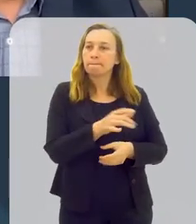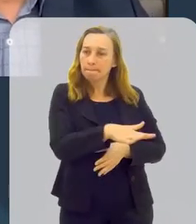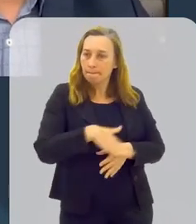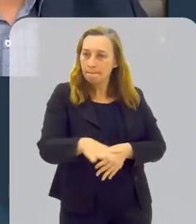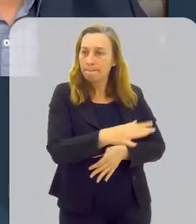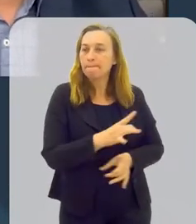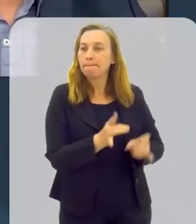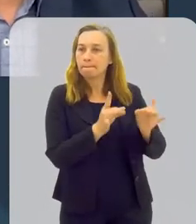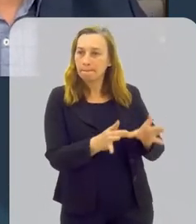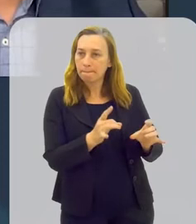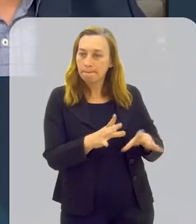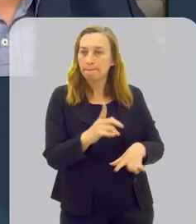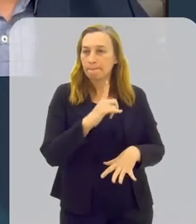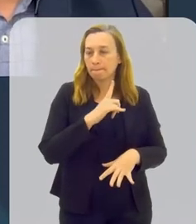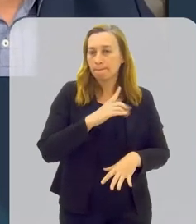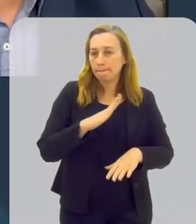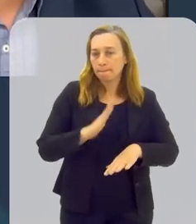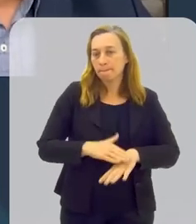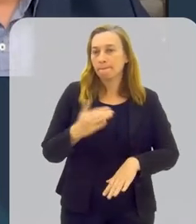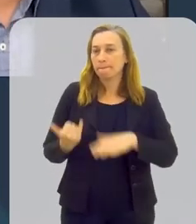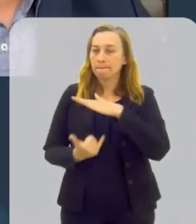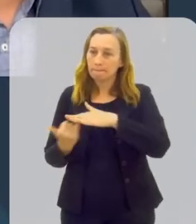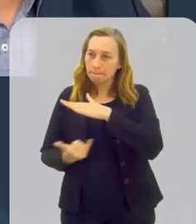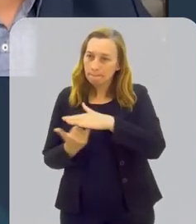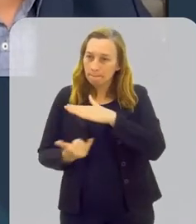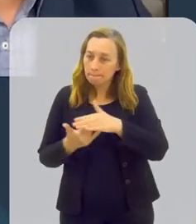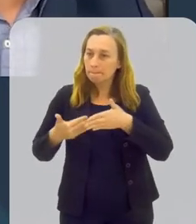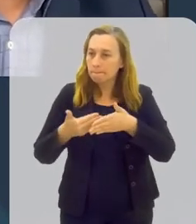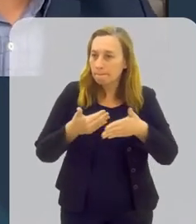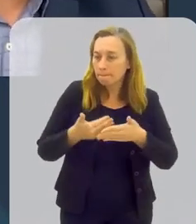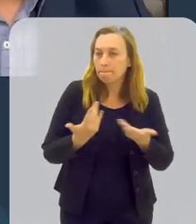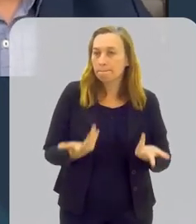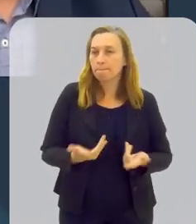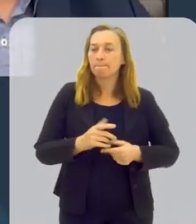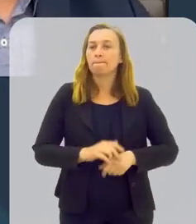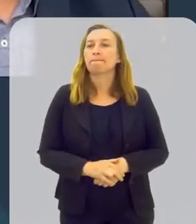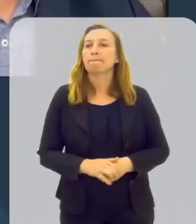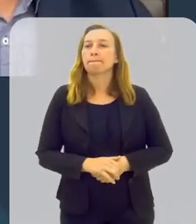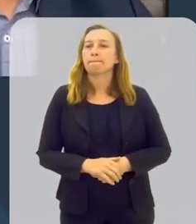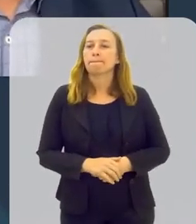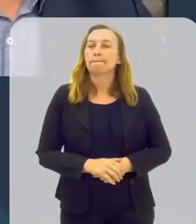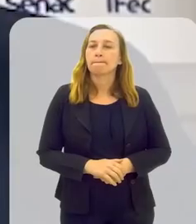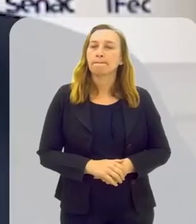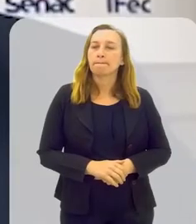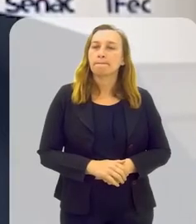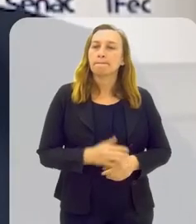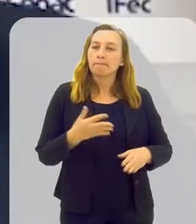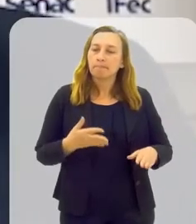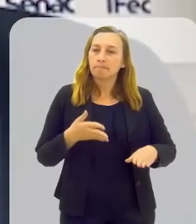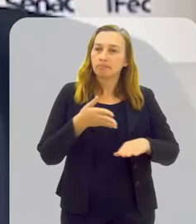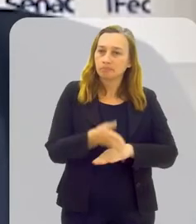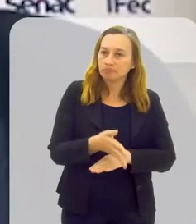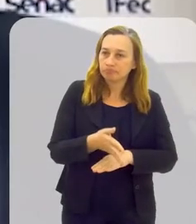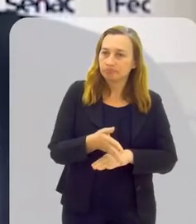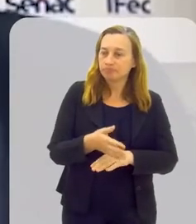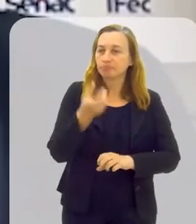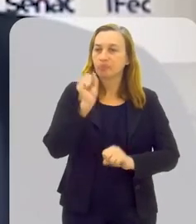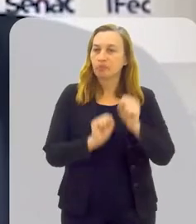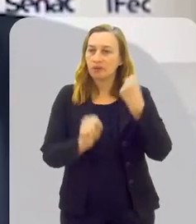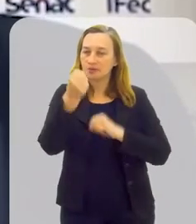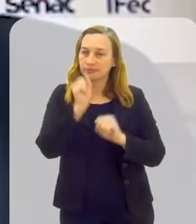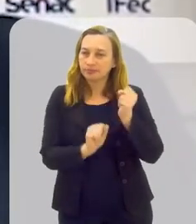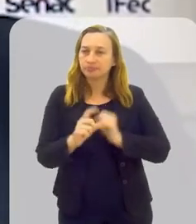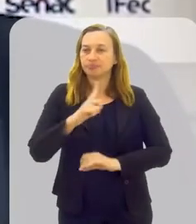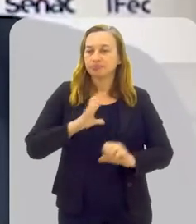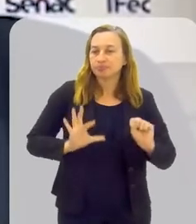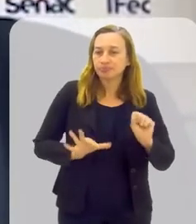comércio tem você a instituição mais próxima do Consumidor que gerasse é o descarte correto e aquilo chegasse em busca mas